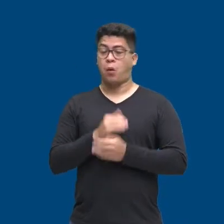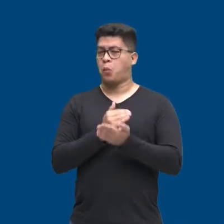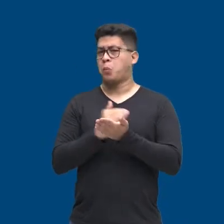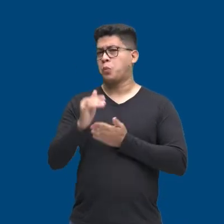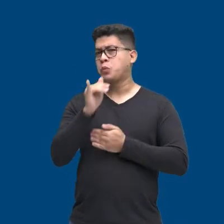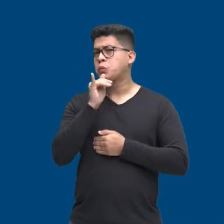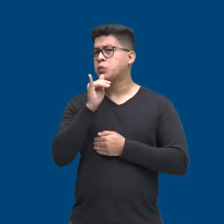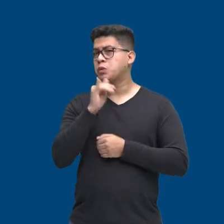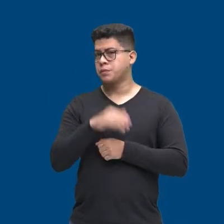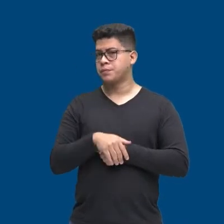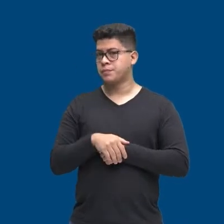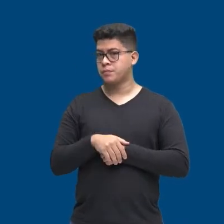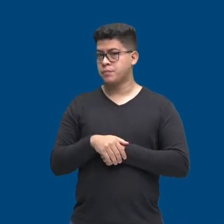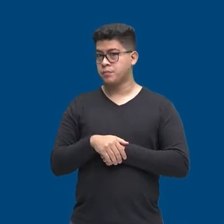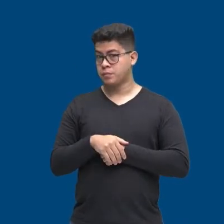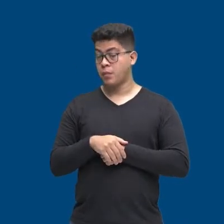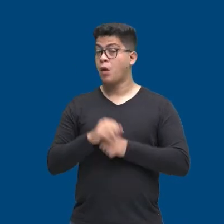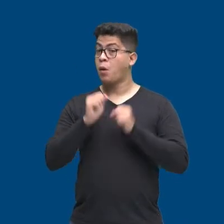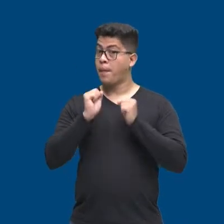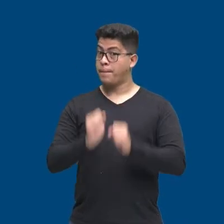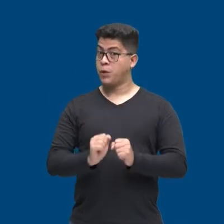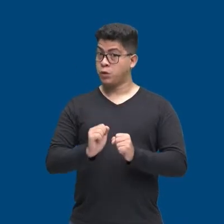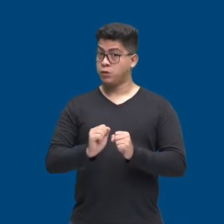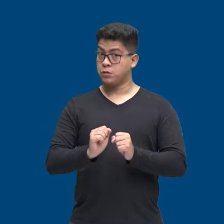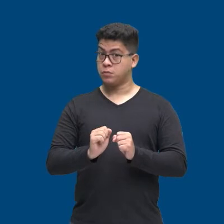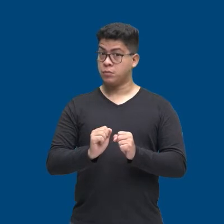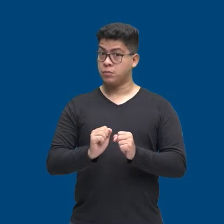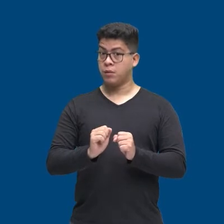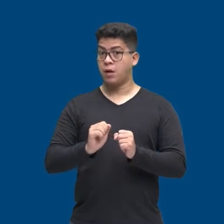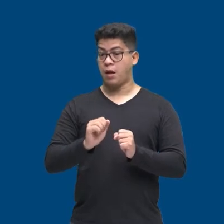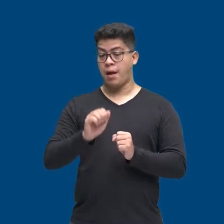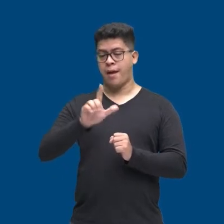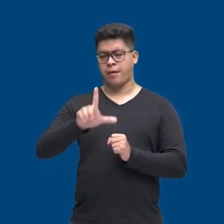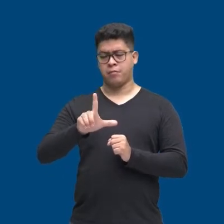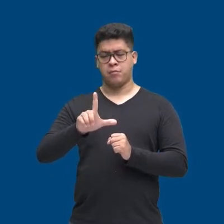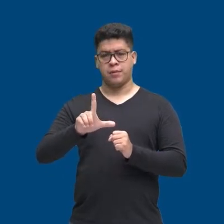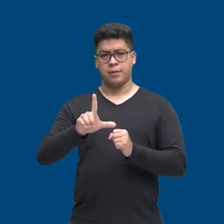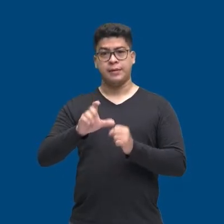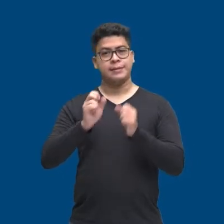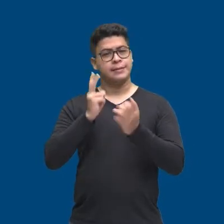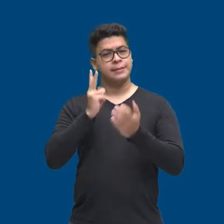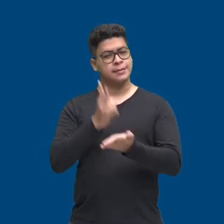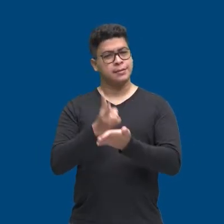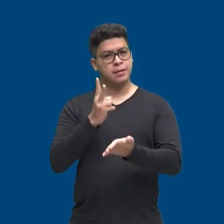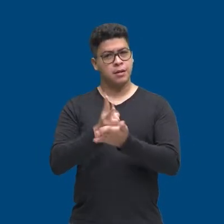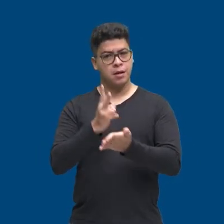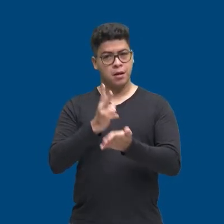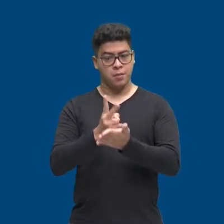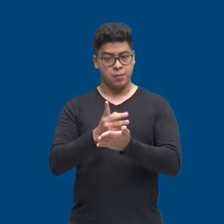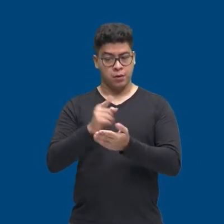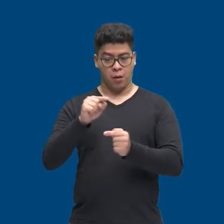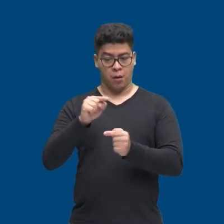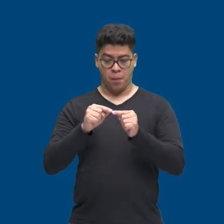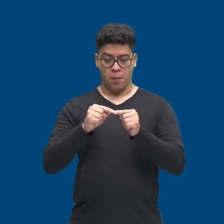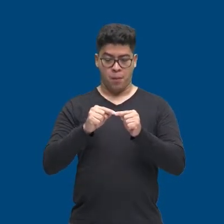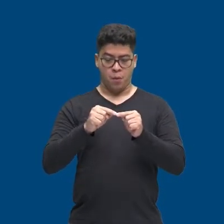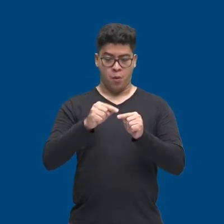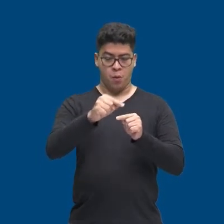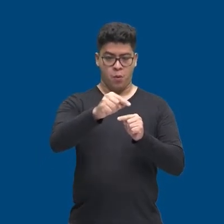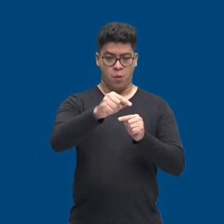ele pode ir para frente e para o lado direito ou para o lado esquerdo ou ele pode vir para cá